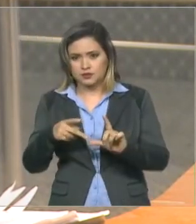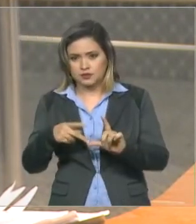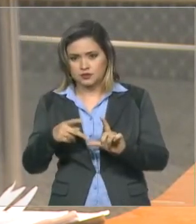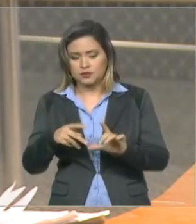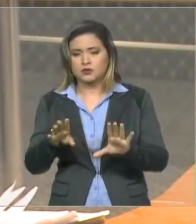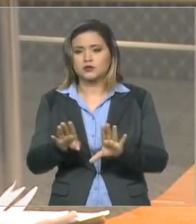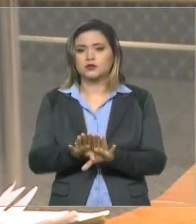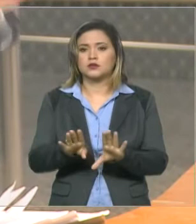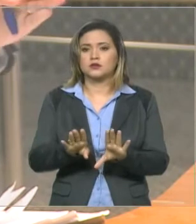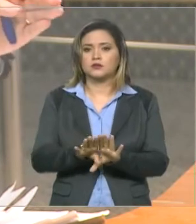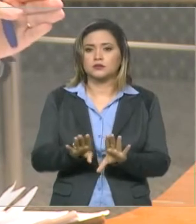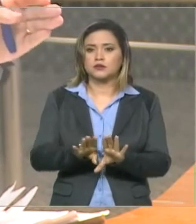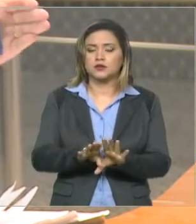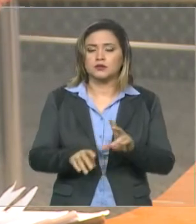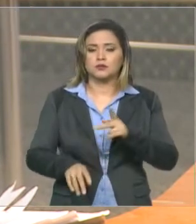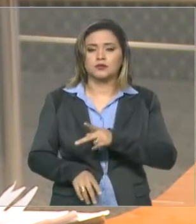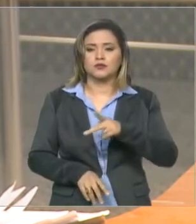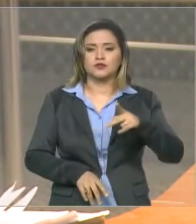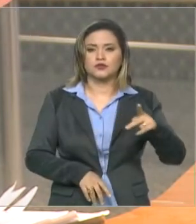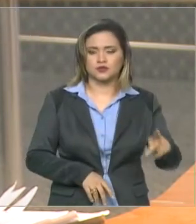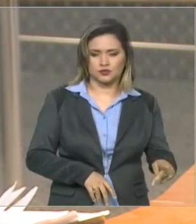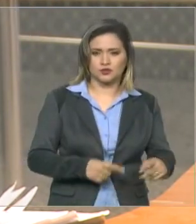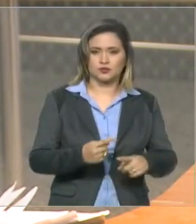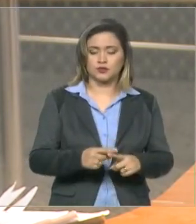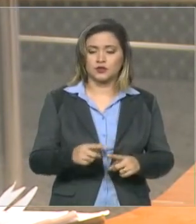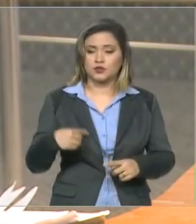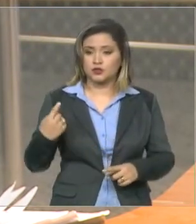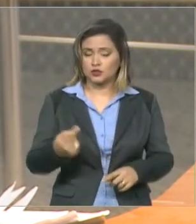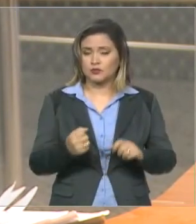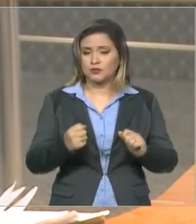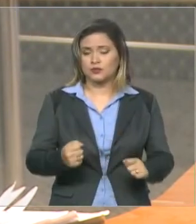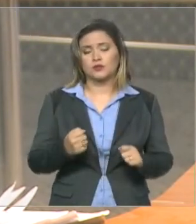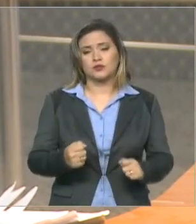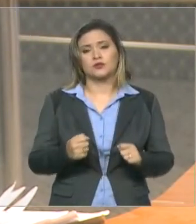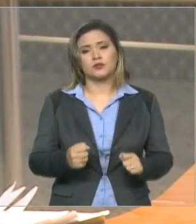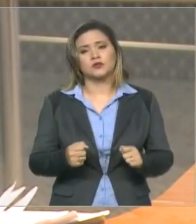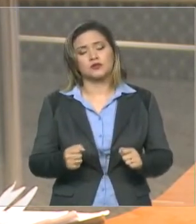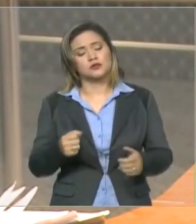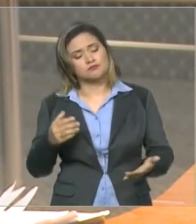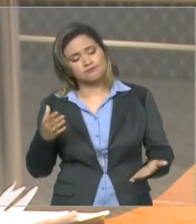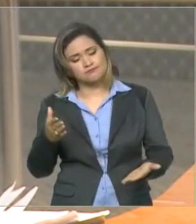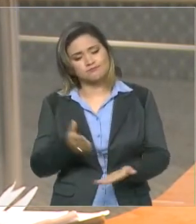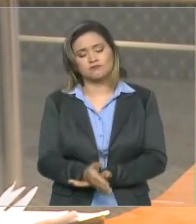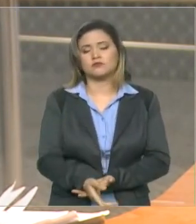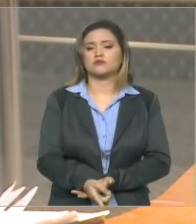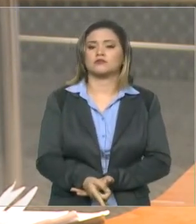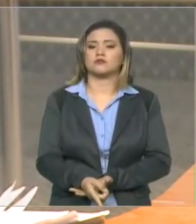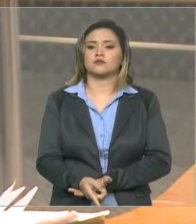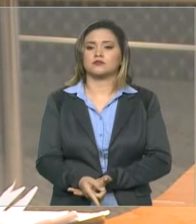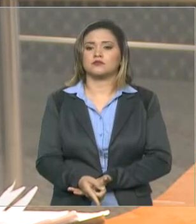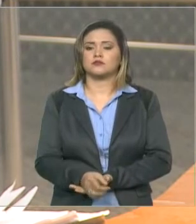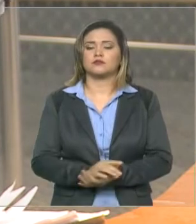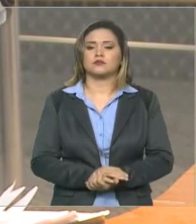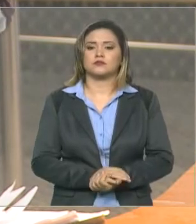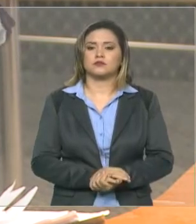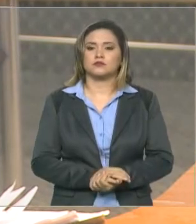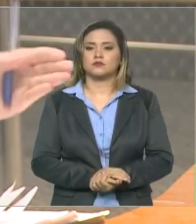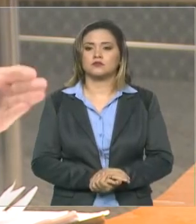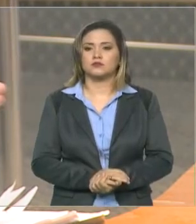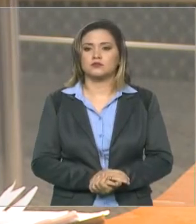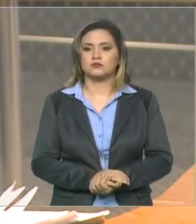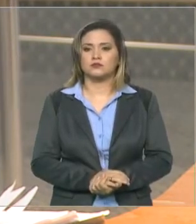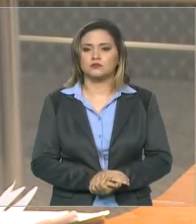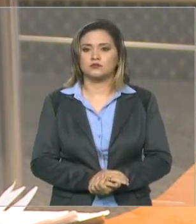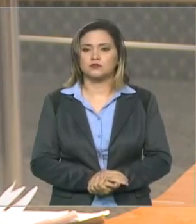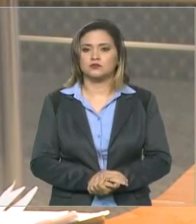e os professores, para que a gente possa resolver o assunto, porque nós aqui não estamos do lado da